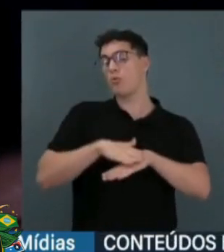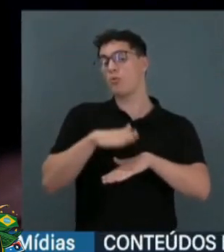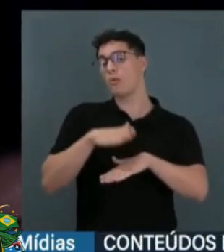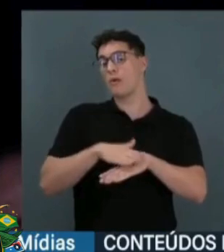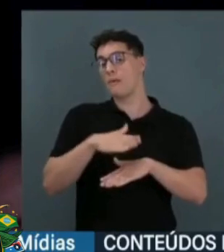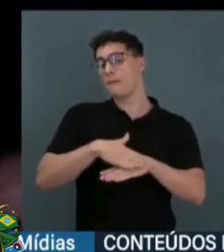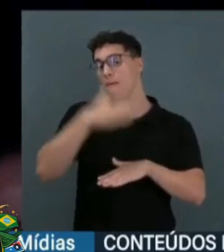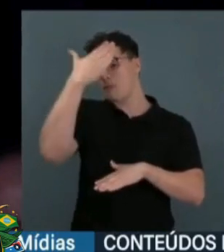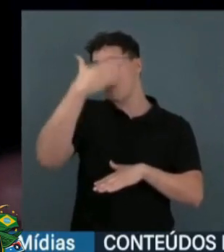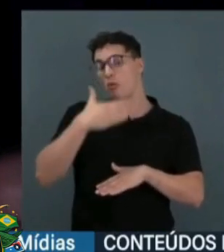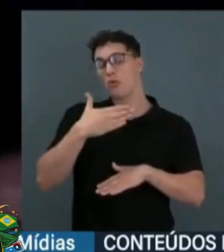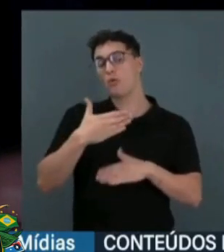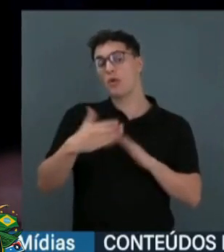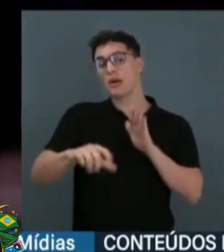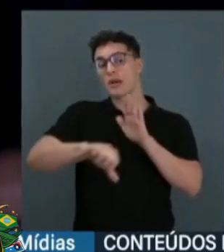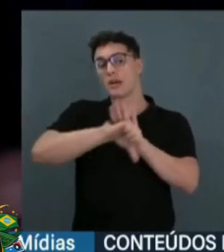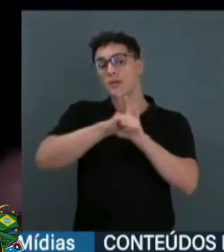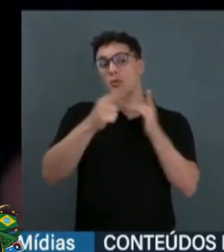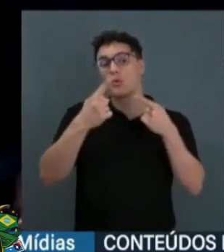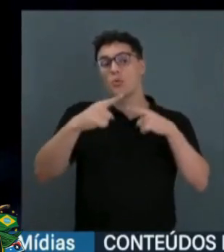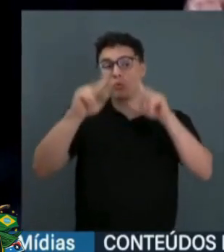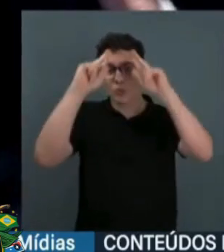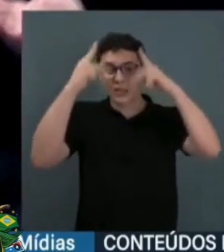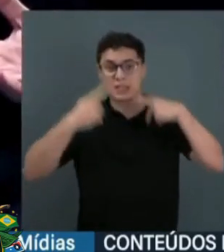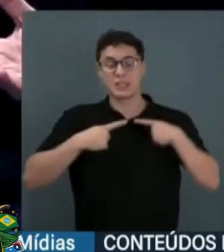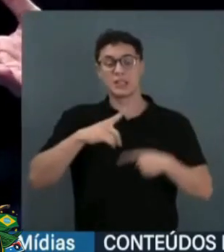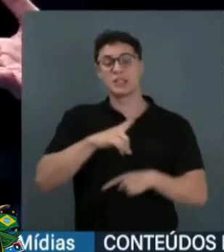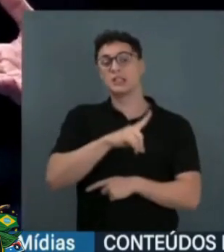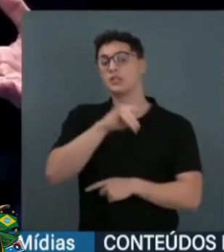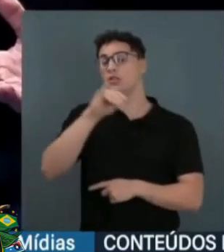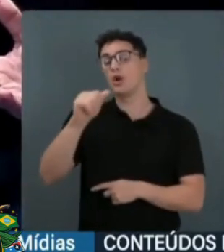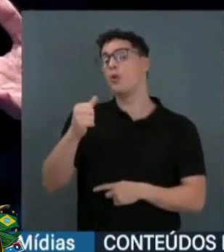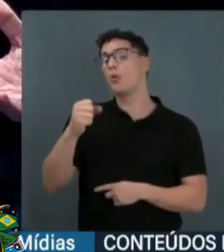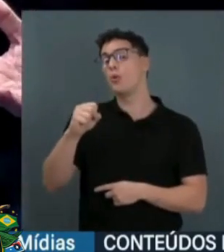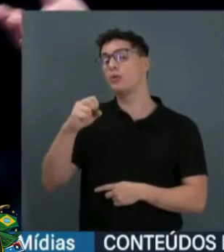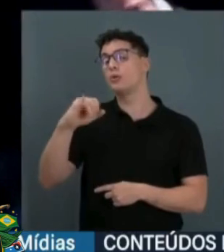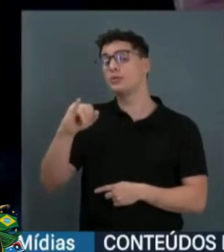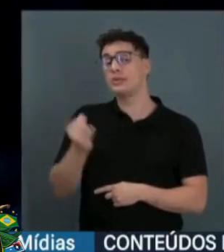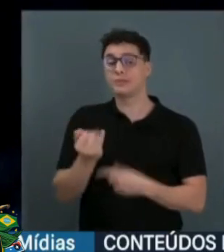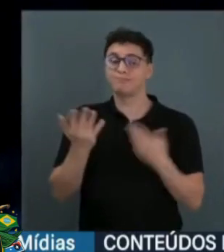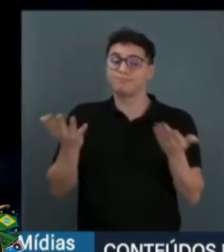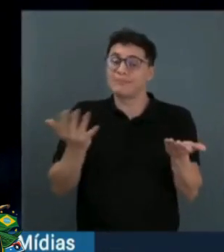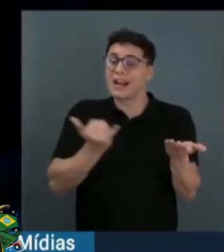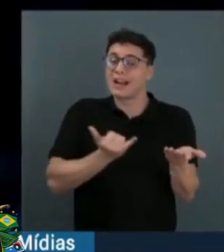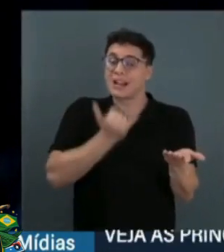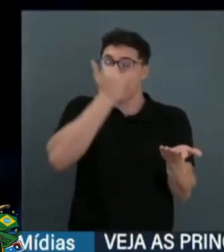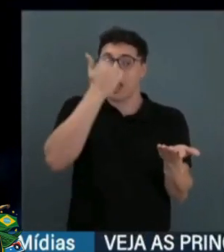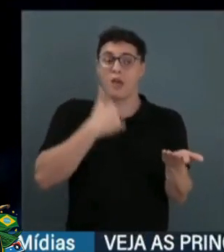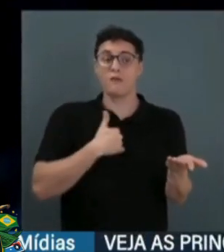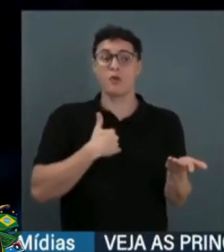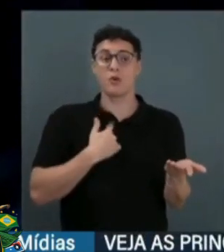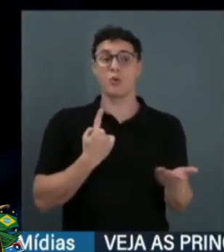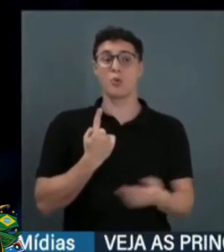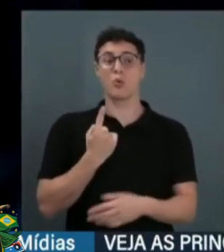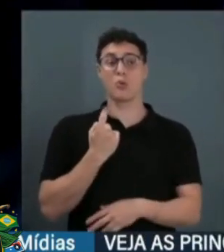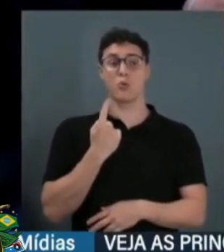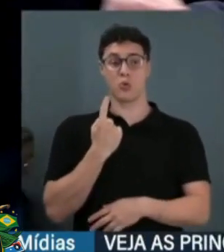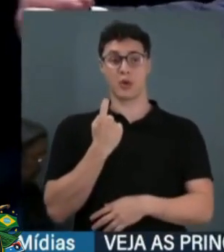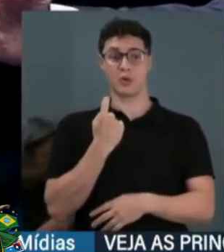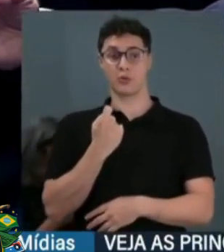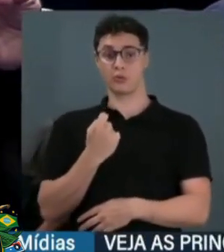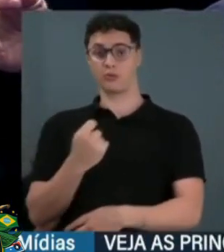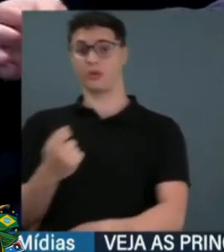contra a humanidade no dia 8 de janeiro. Para o teu azar, eu fui o único parlamentar que entrou e eu filmei